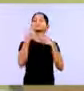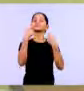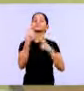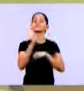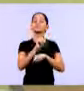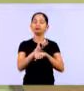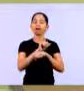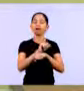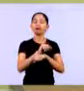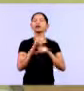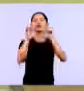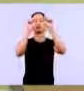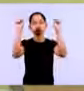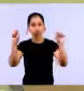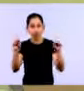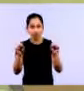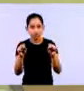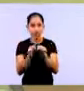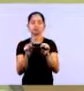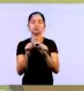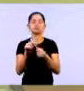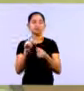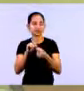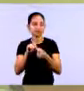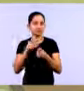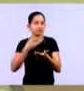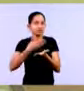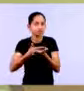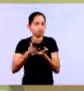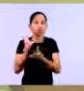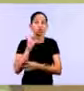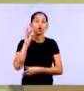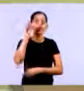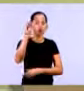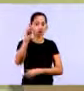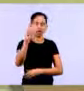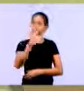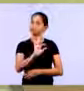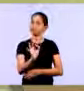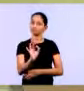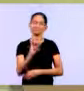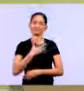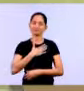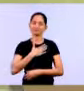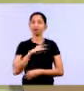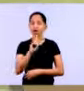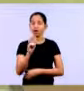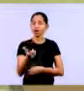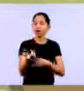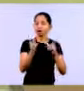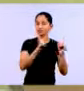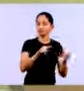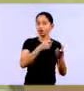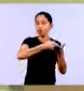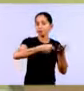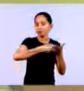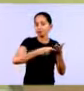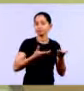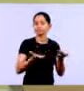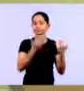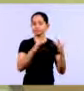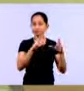lançamento, que é aquela atividade administrativa plenamente vinculada. Então, a partir do momento que é feito o